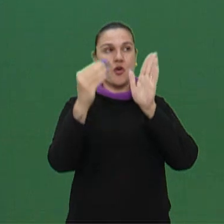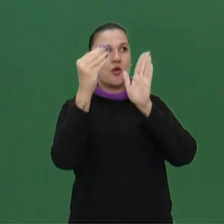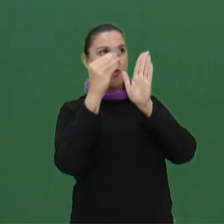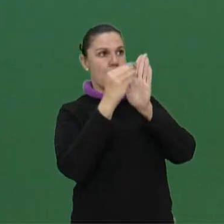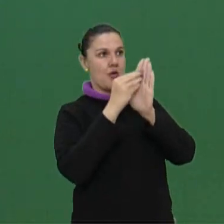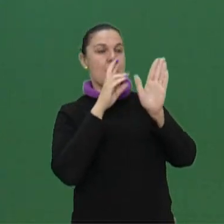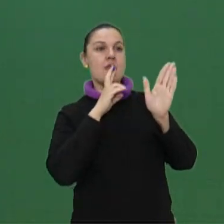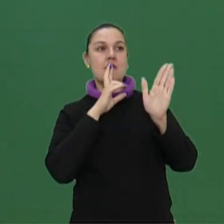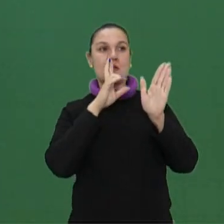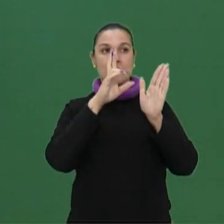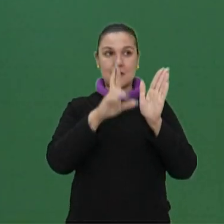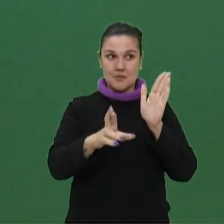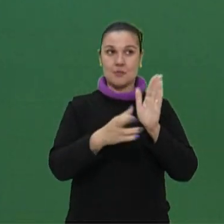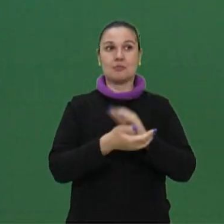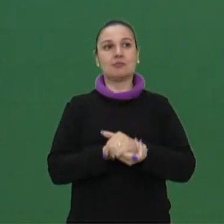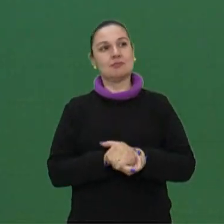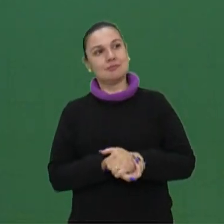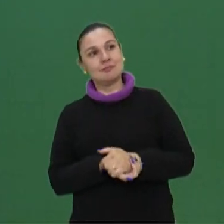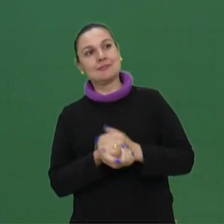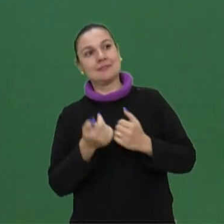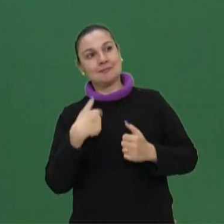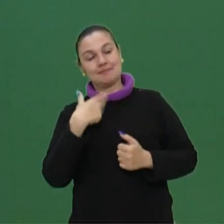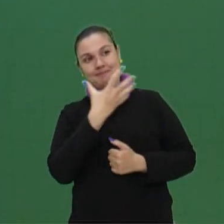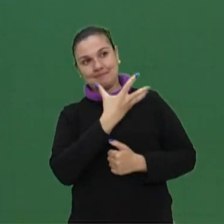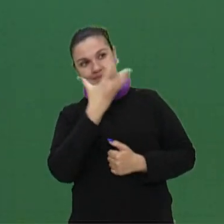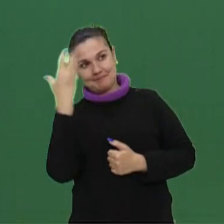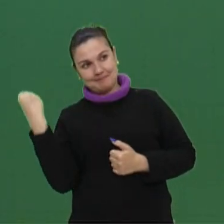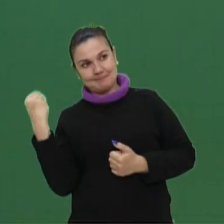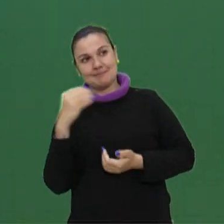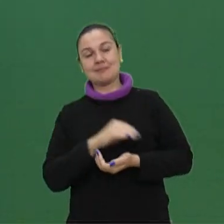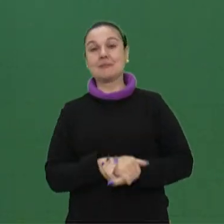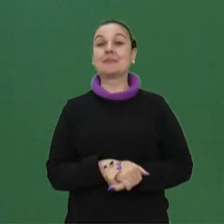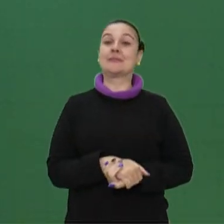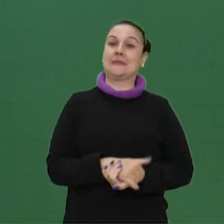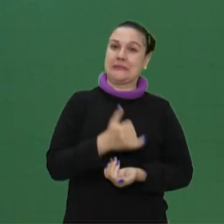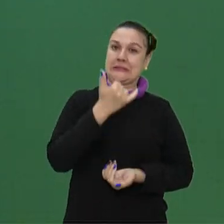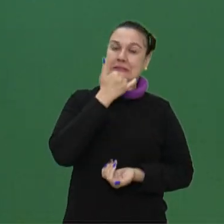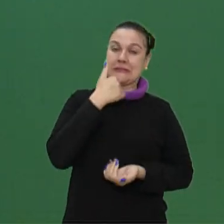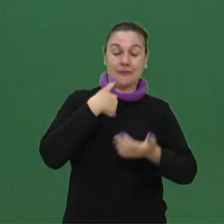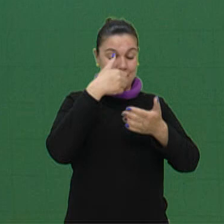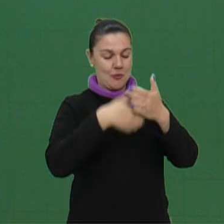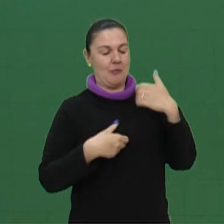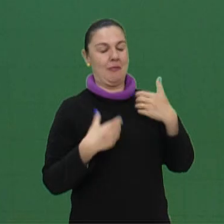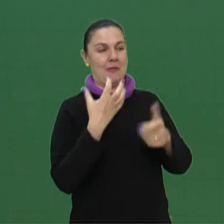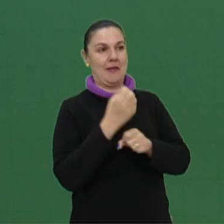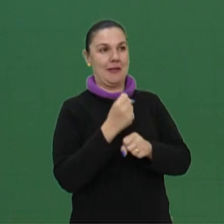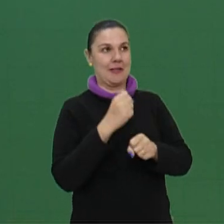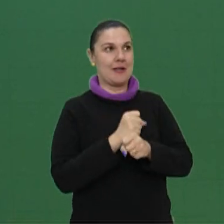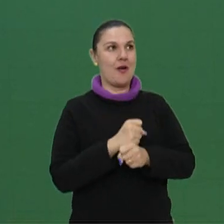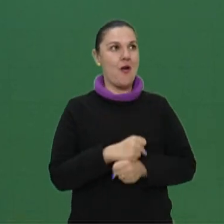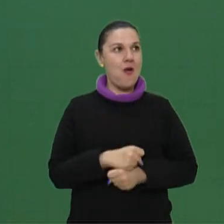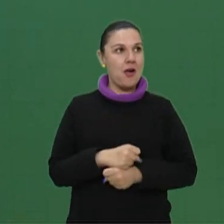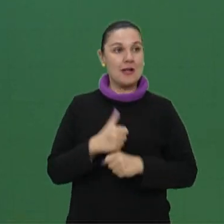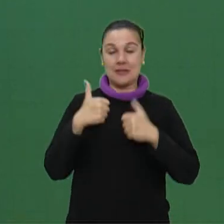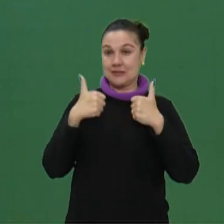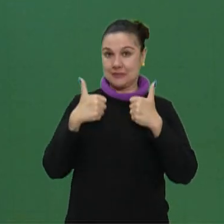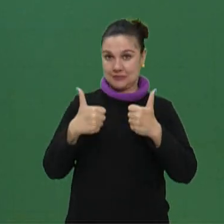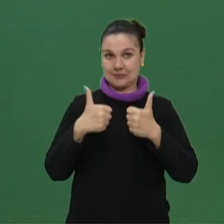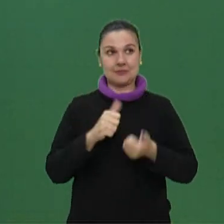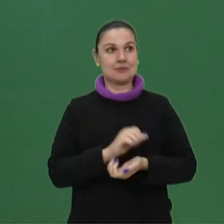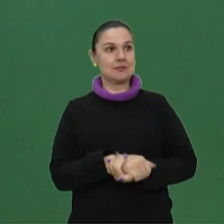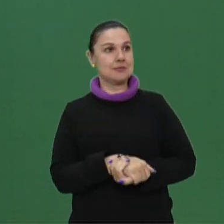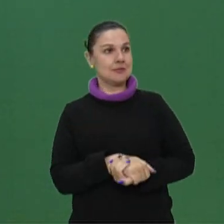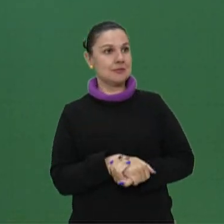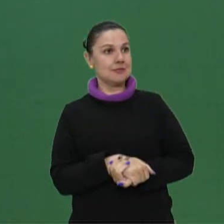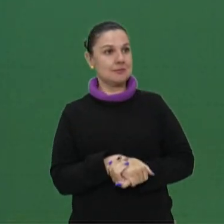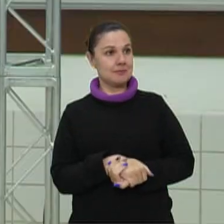escreva o conjunto de solução, né? E eu acabei esquecendo, né? Não vou descontar a minha nota depois. Certo?